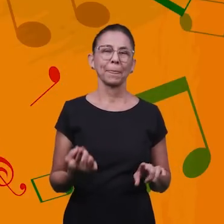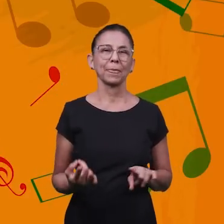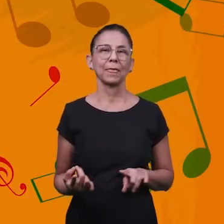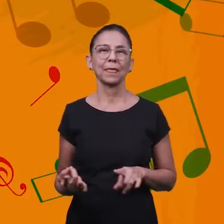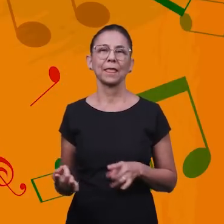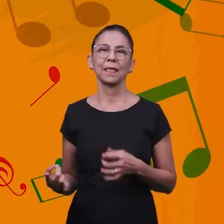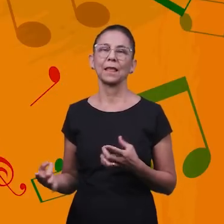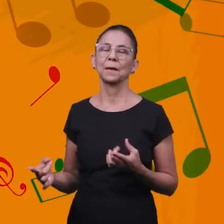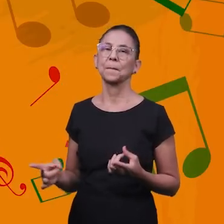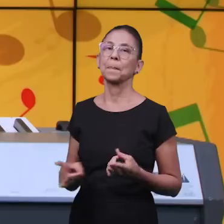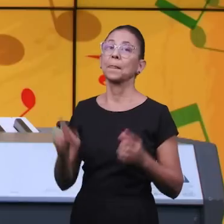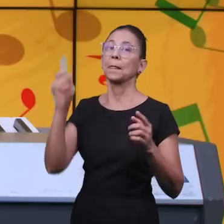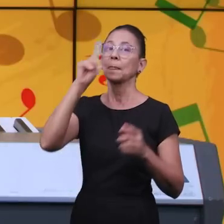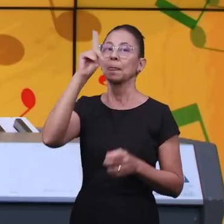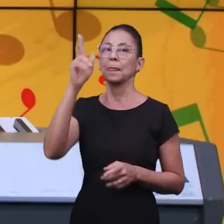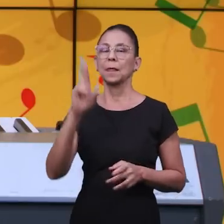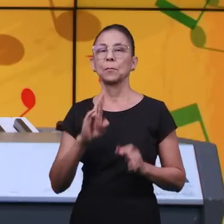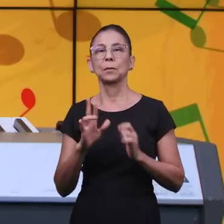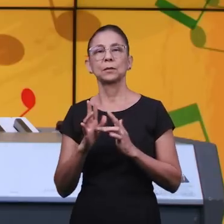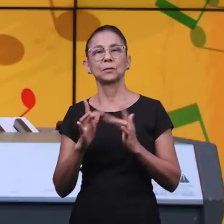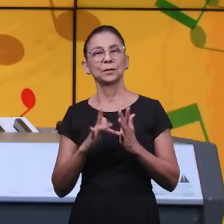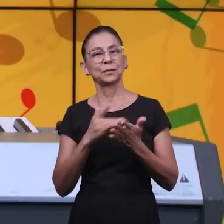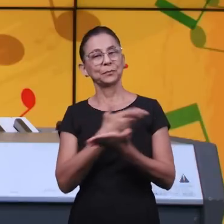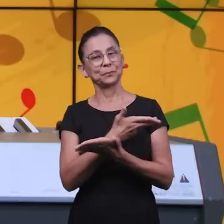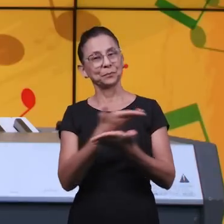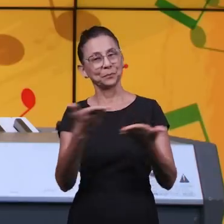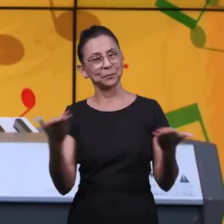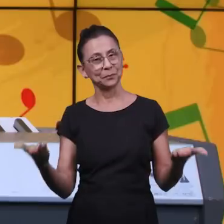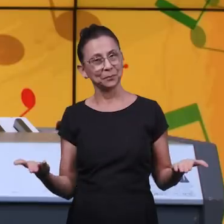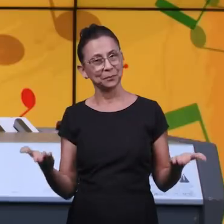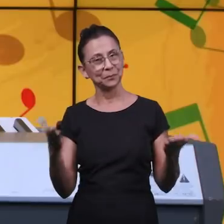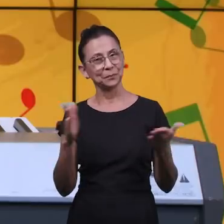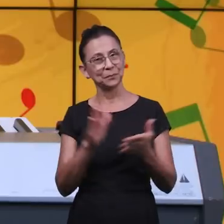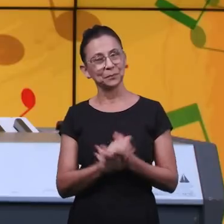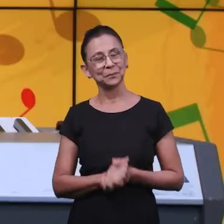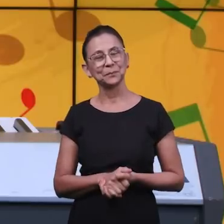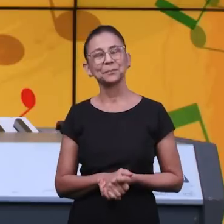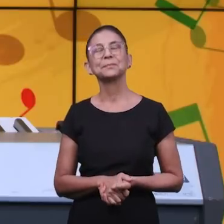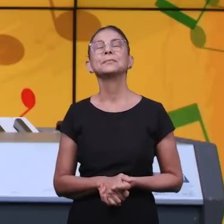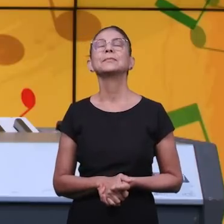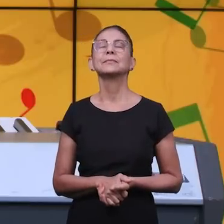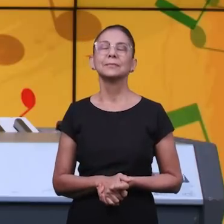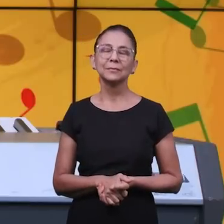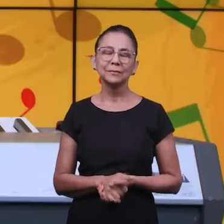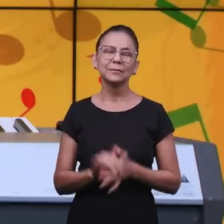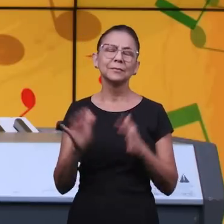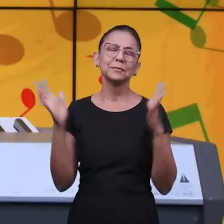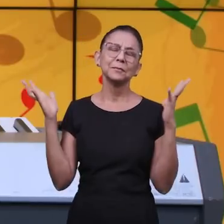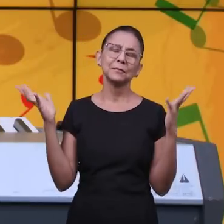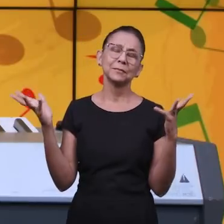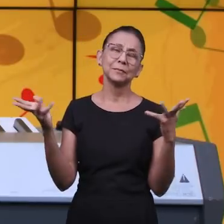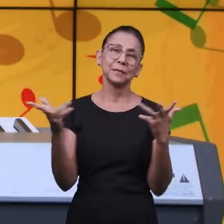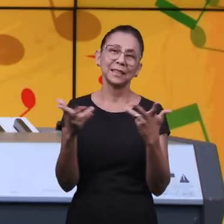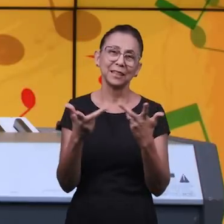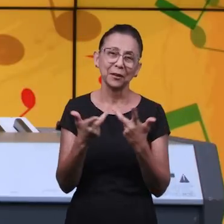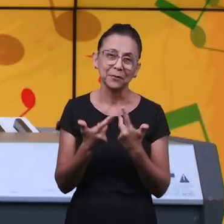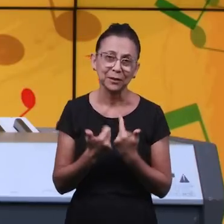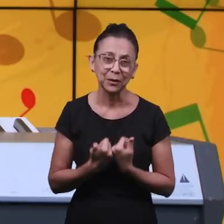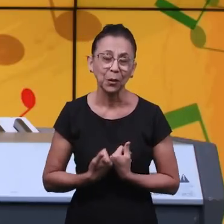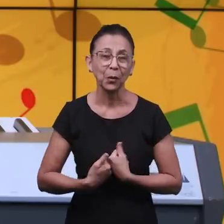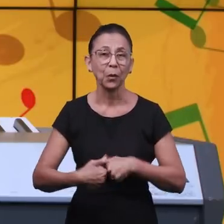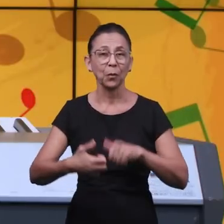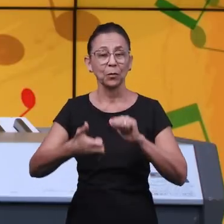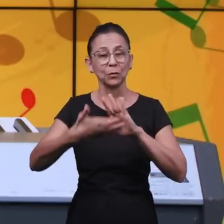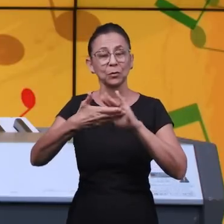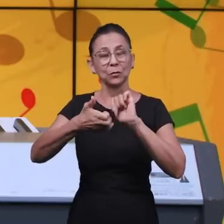A paz do Senhor, classes, irmãos, como é maravilhoso podermos aprender